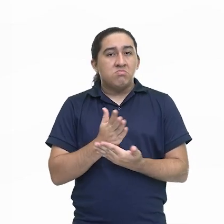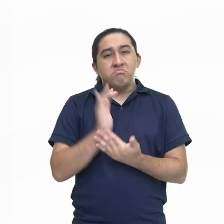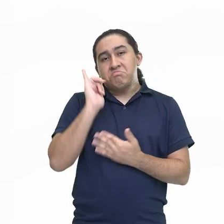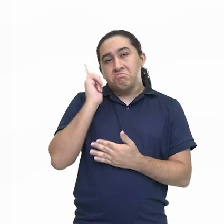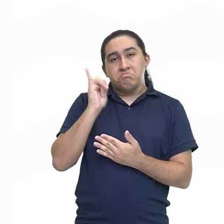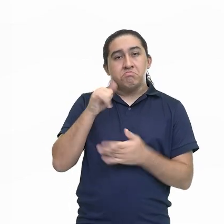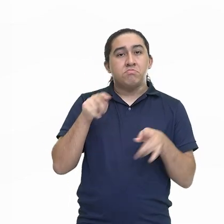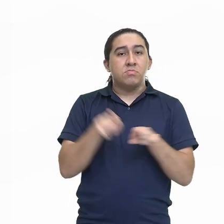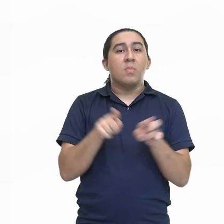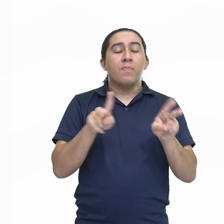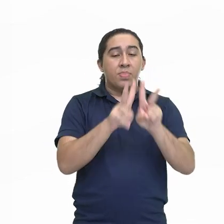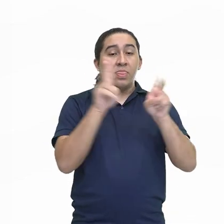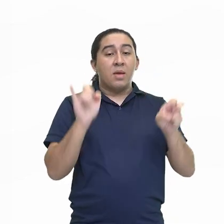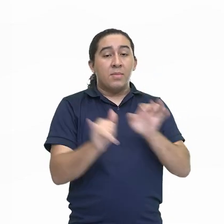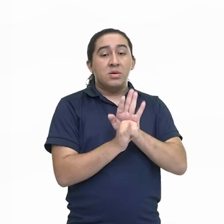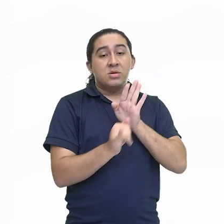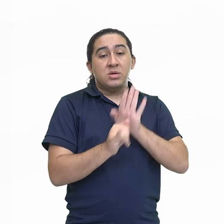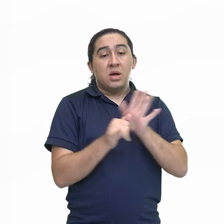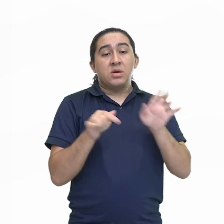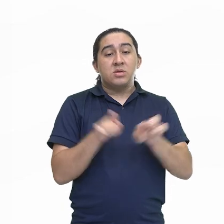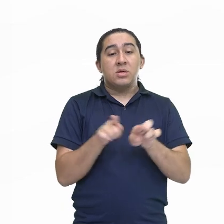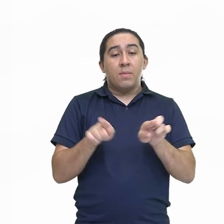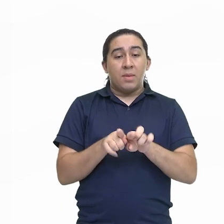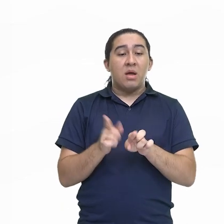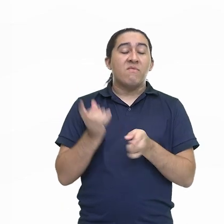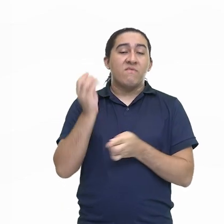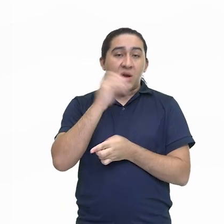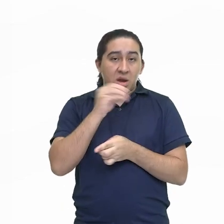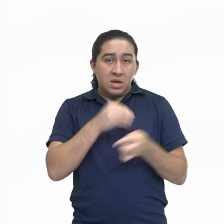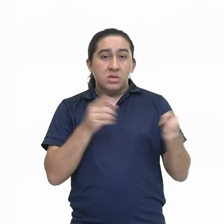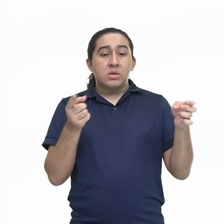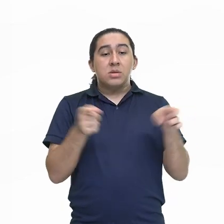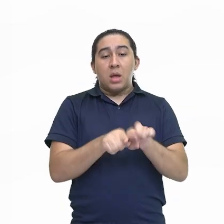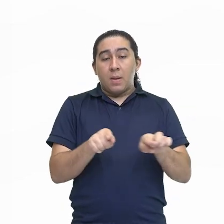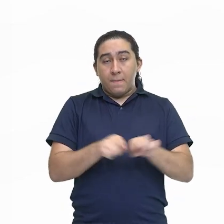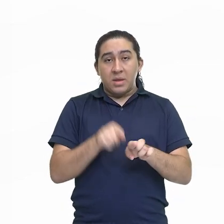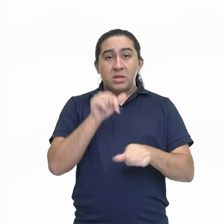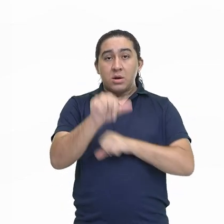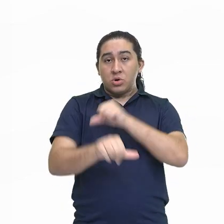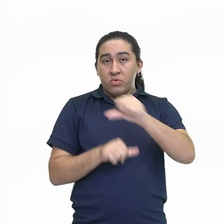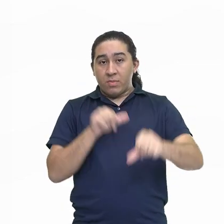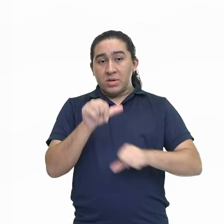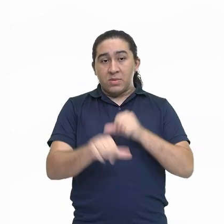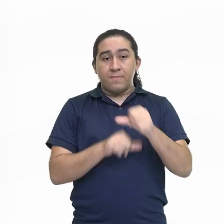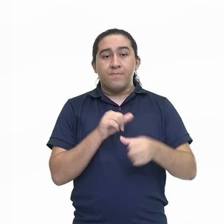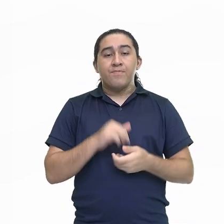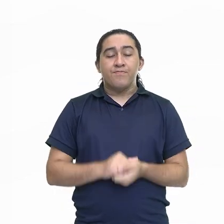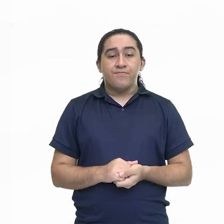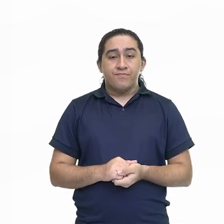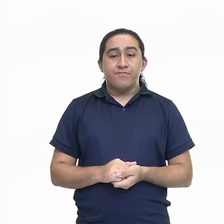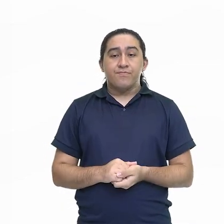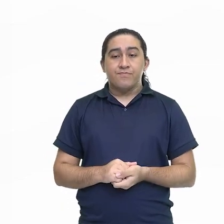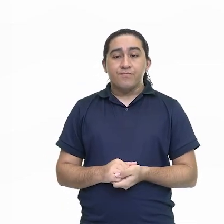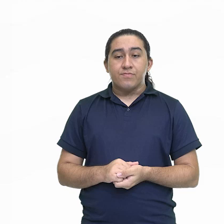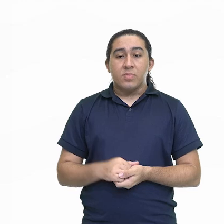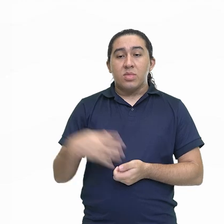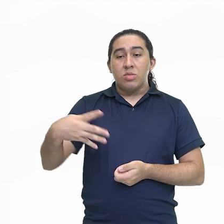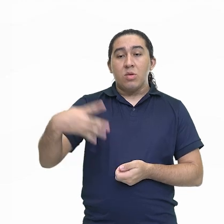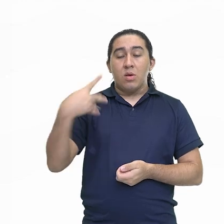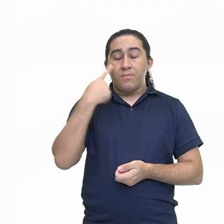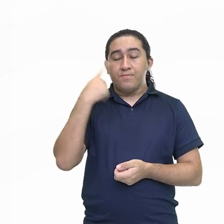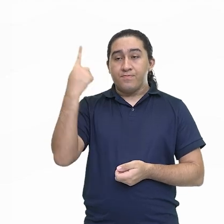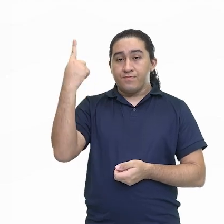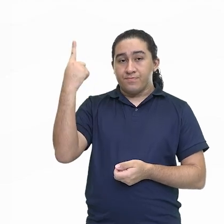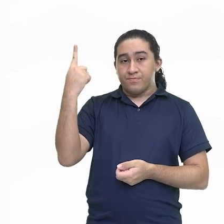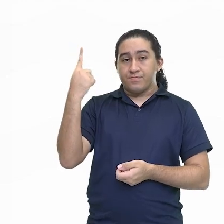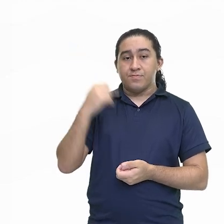explorar temas como identidade, vulnerabilidade e metamorfose. Eu trouxe um pensador aí para vocês como exemplo,